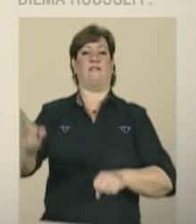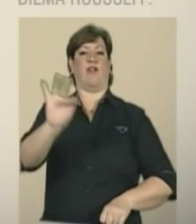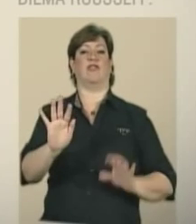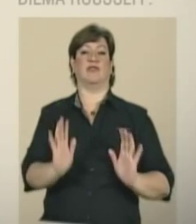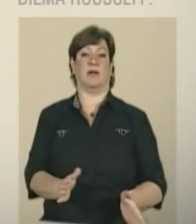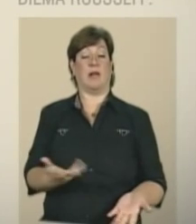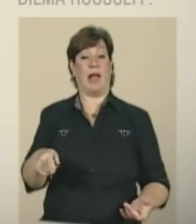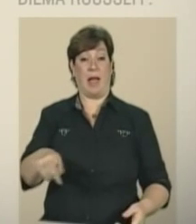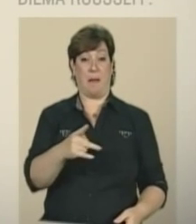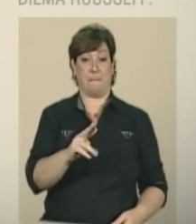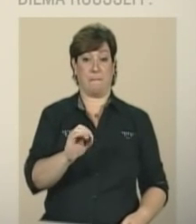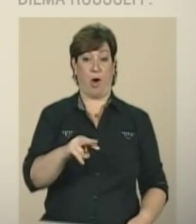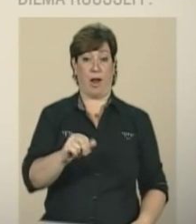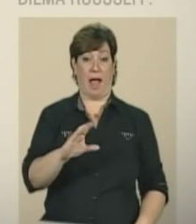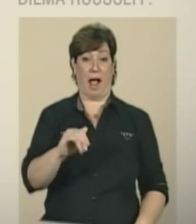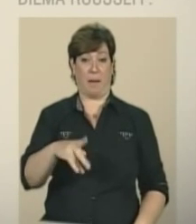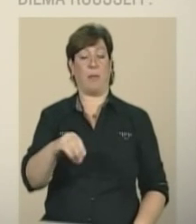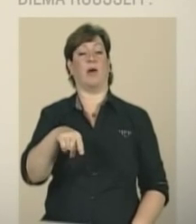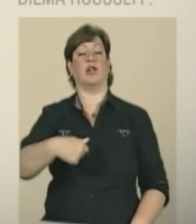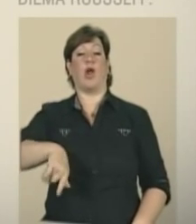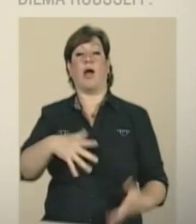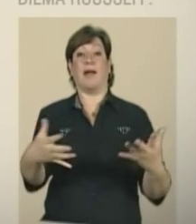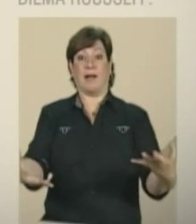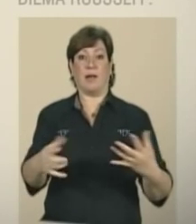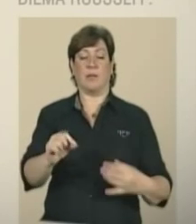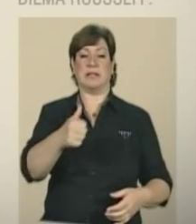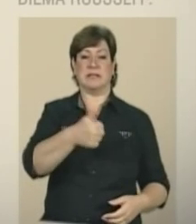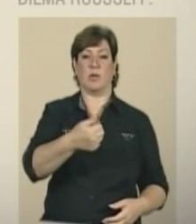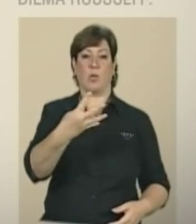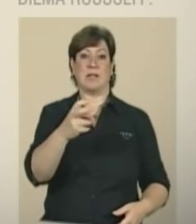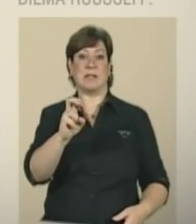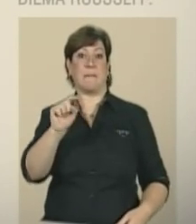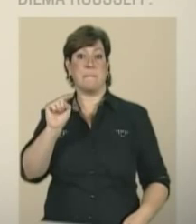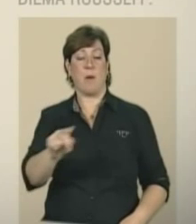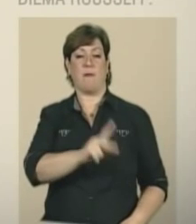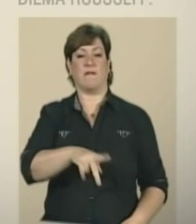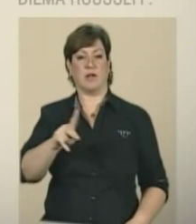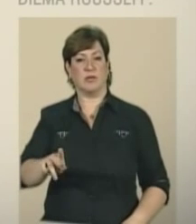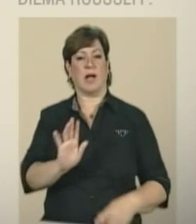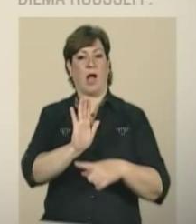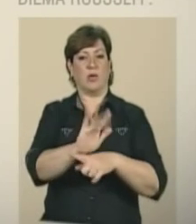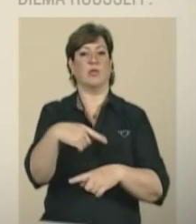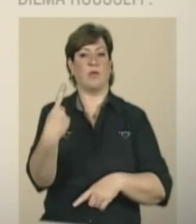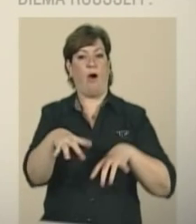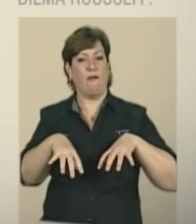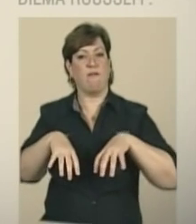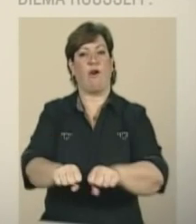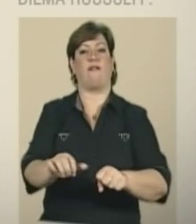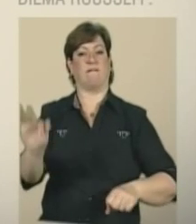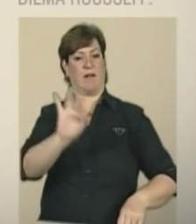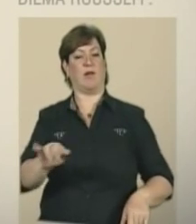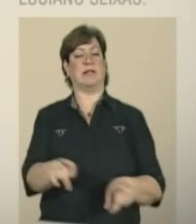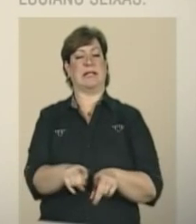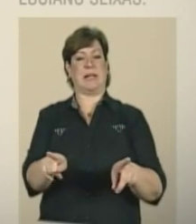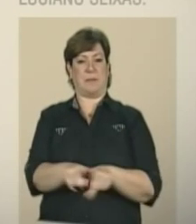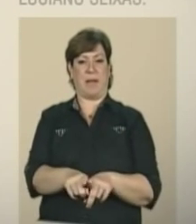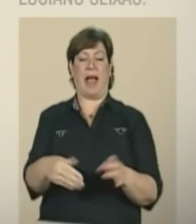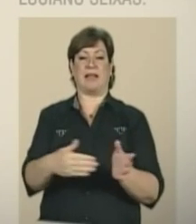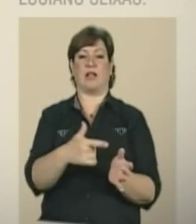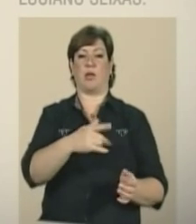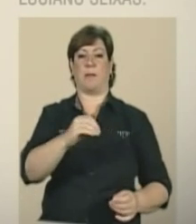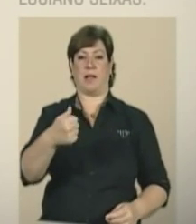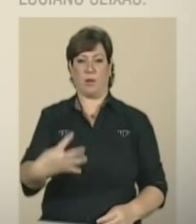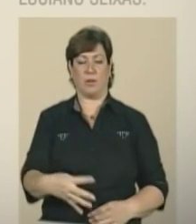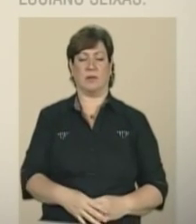pronacampo a nossa meta é formar 145.000 professores até o ano de 2014 e como o